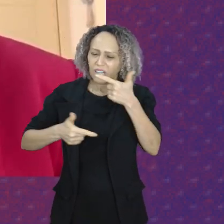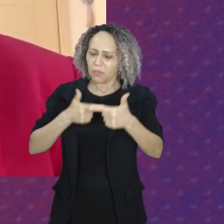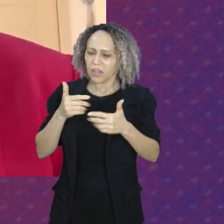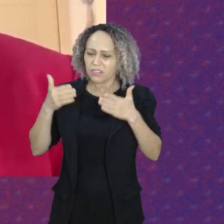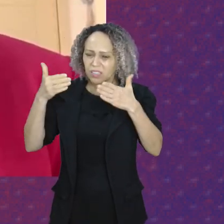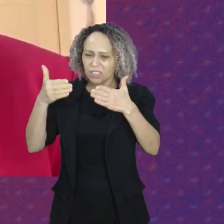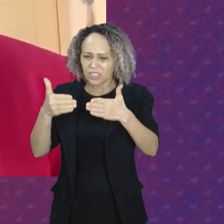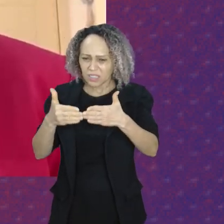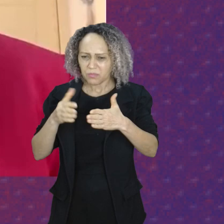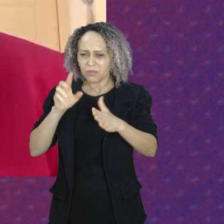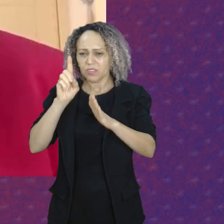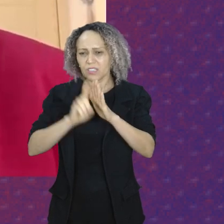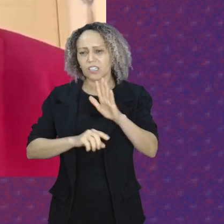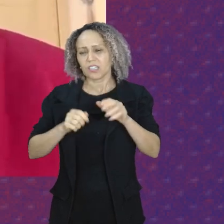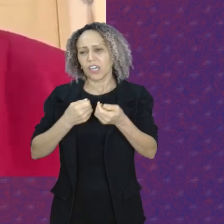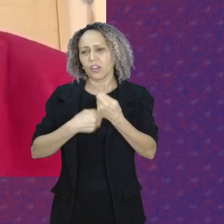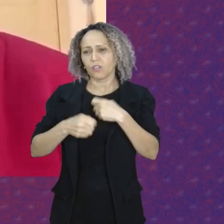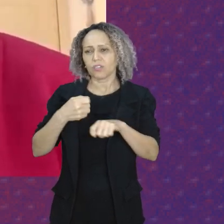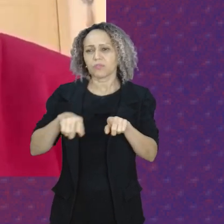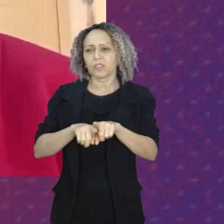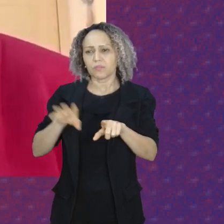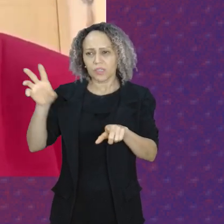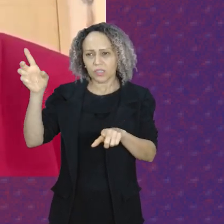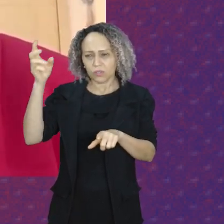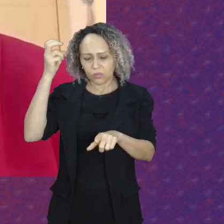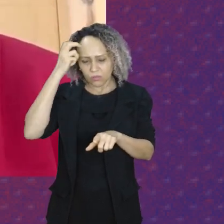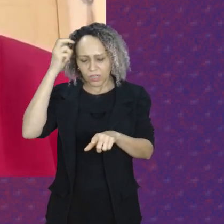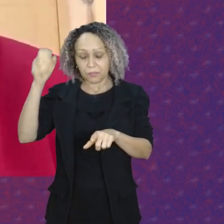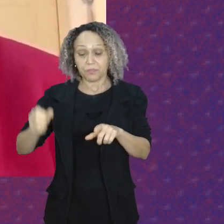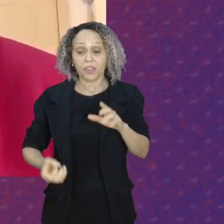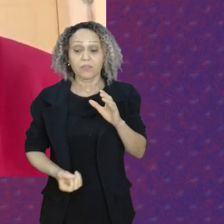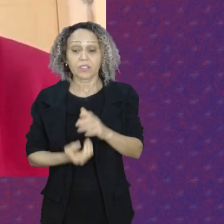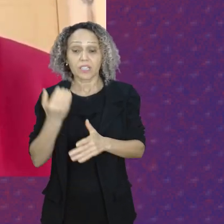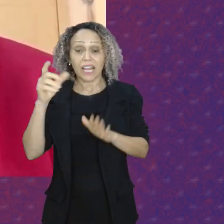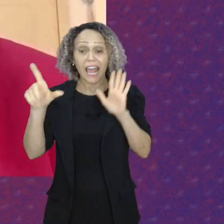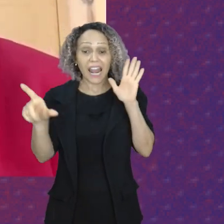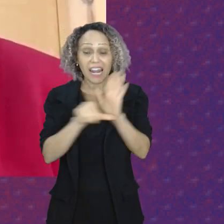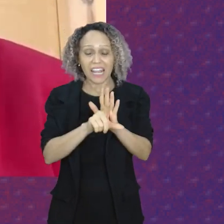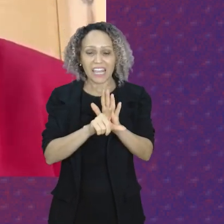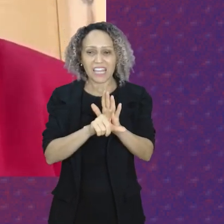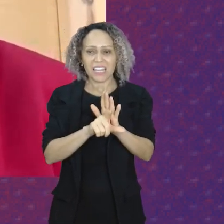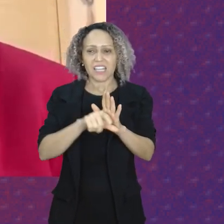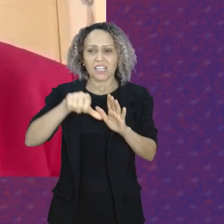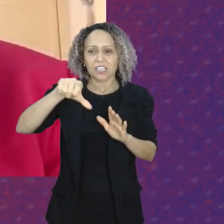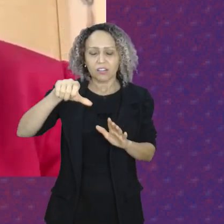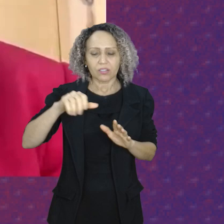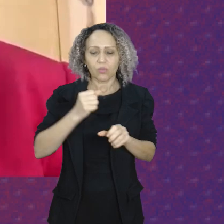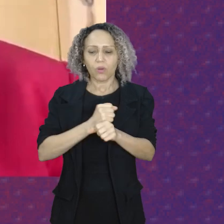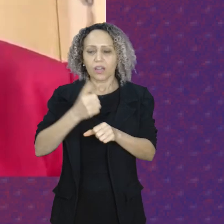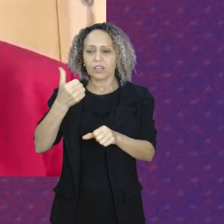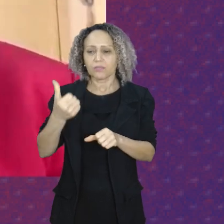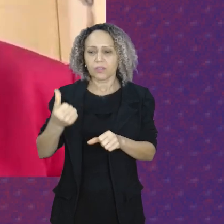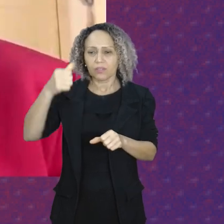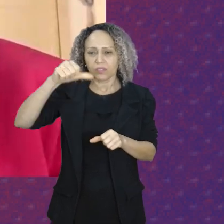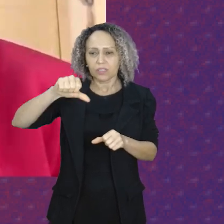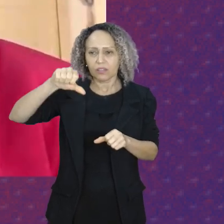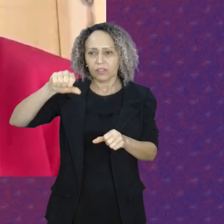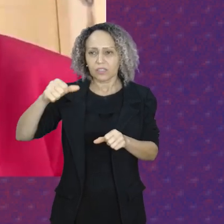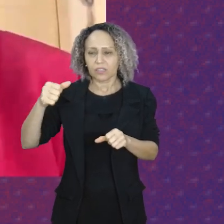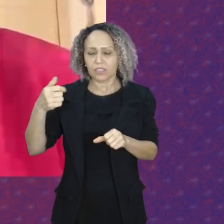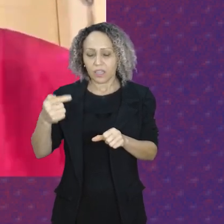culturais. Foi promulgada a Lei da Tortura, em 97, o reconhecimento das mortes, né, e das